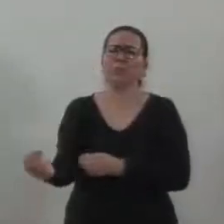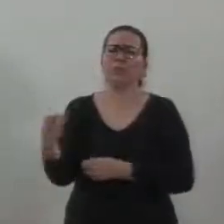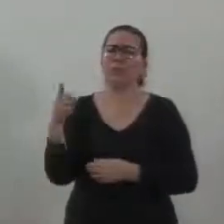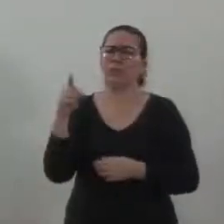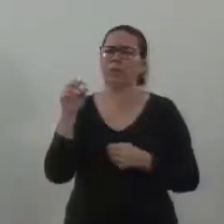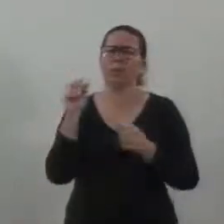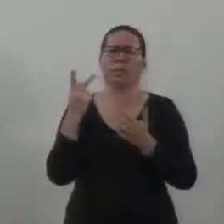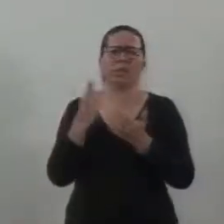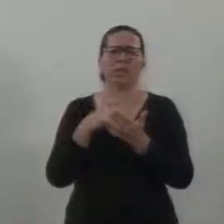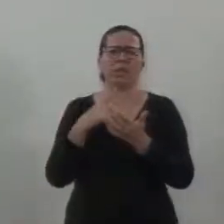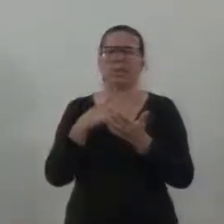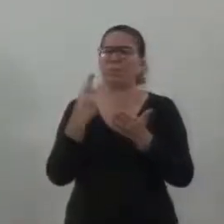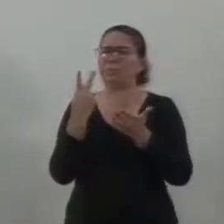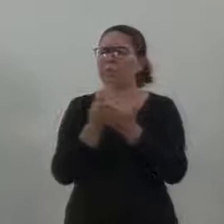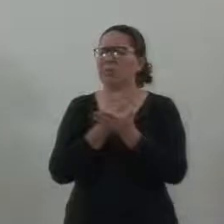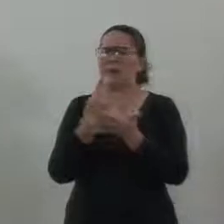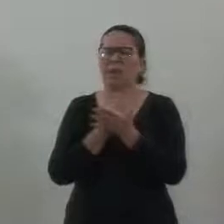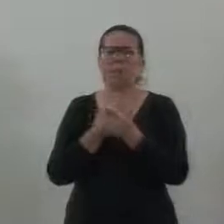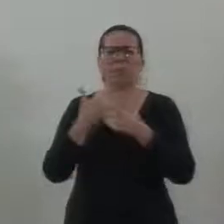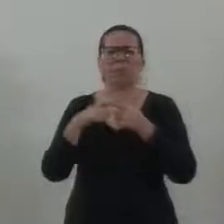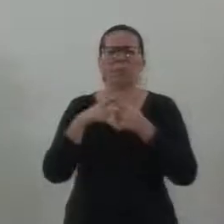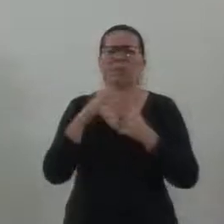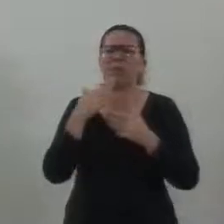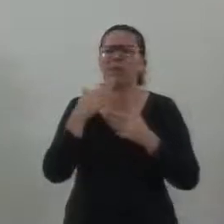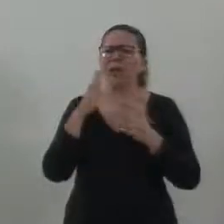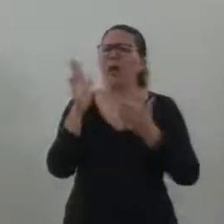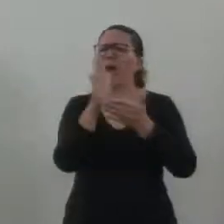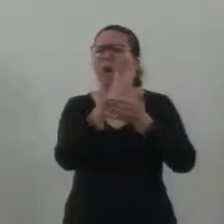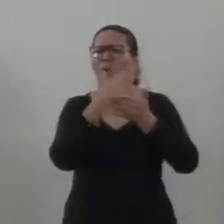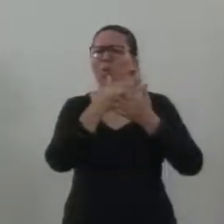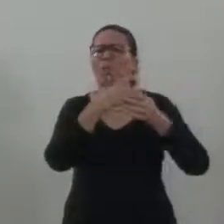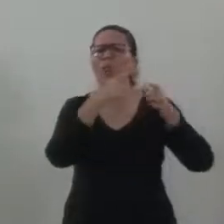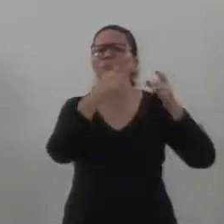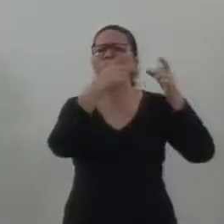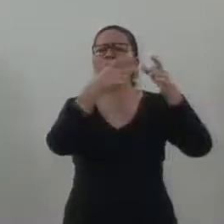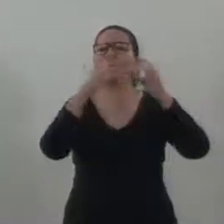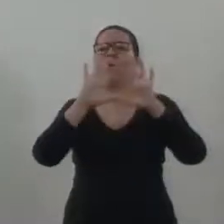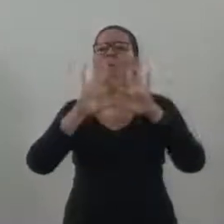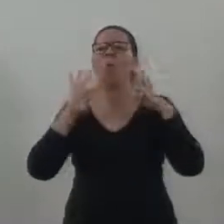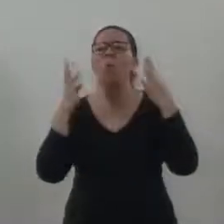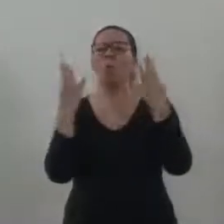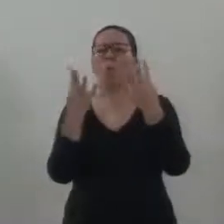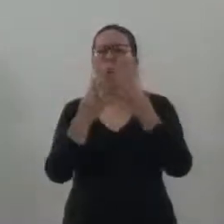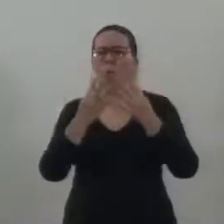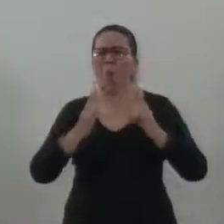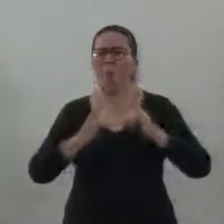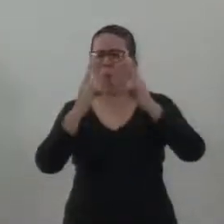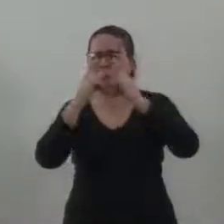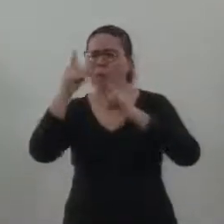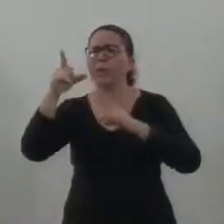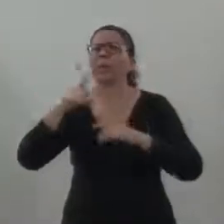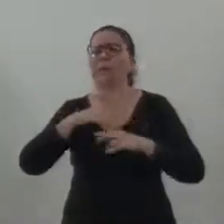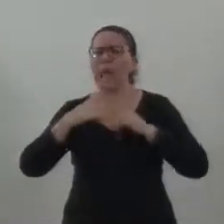judicializada, totalmente desestabilizada, né? Alguns condomínios entraram contra a prefeitura para reaver valores,